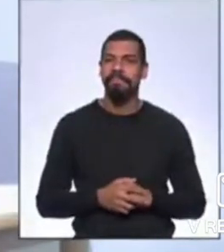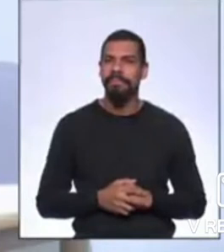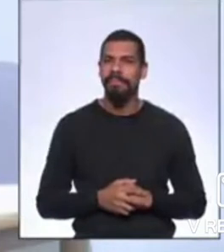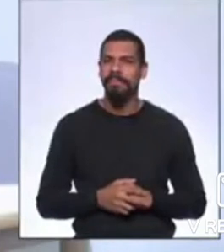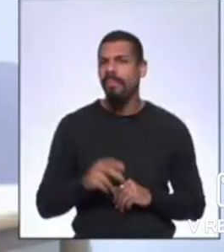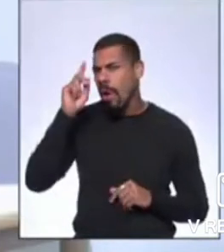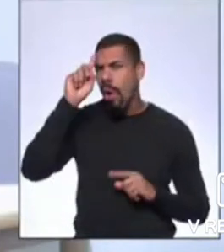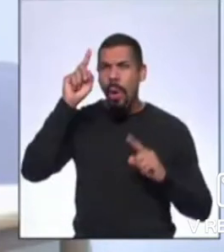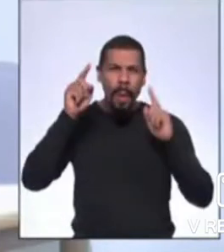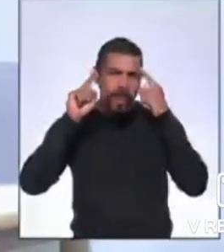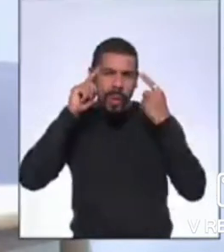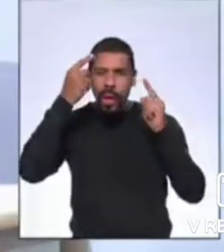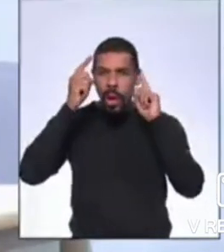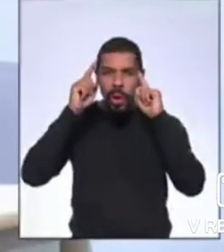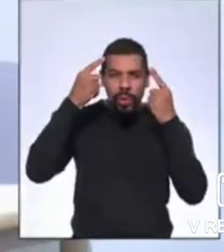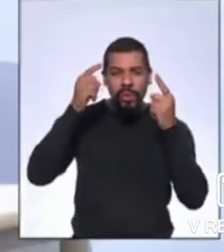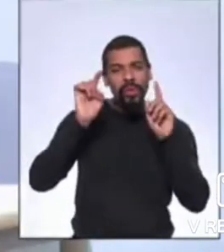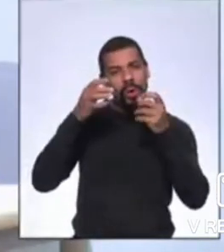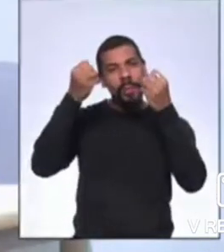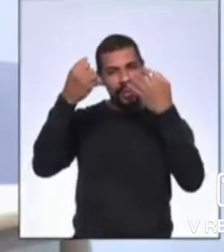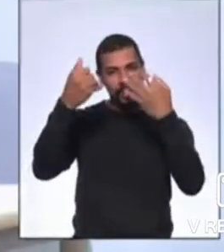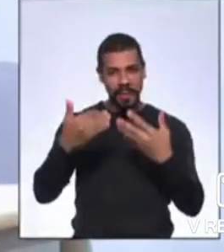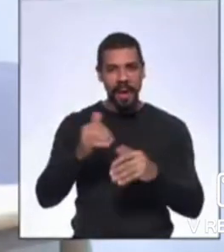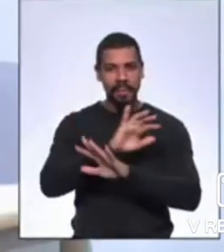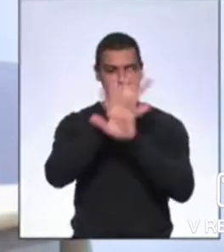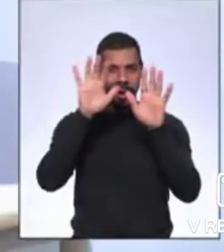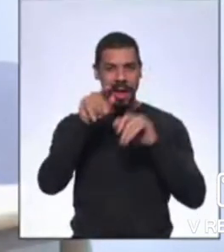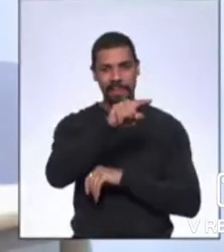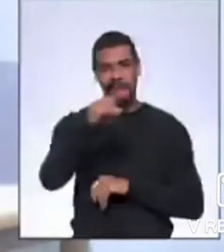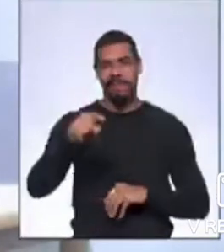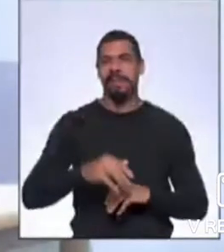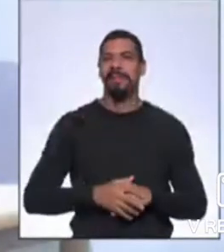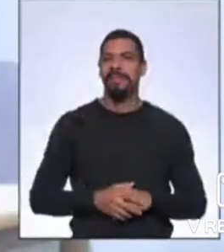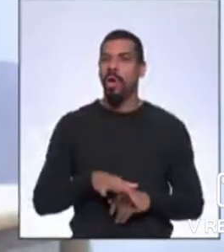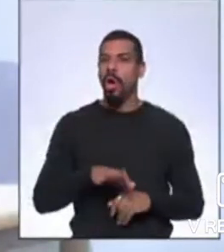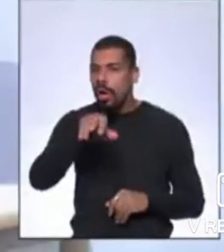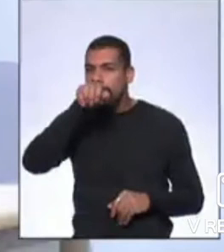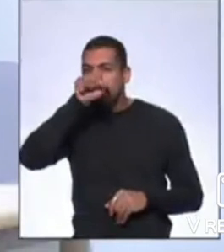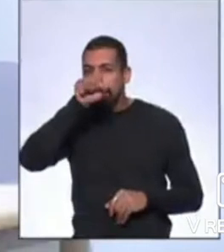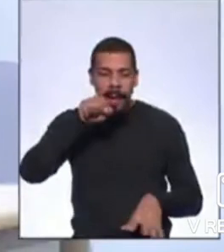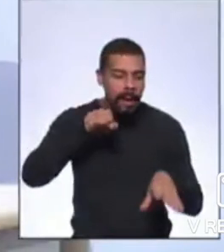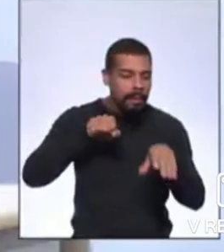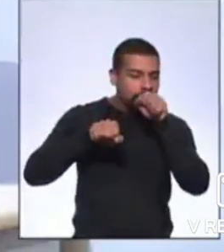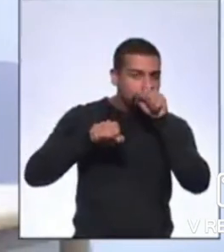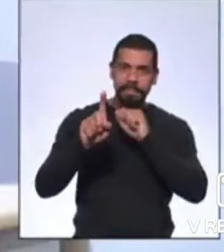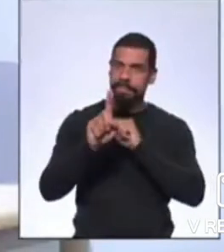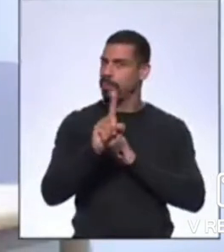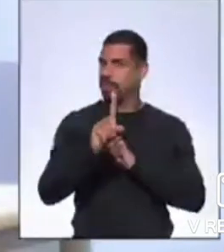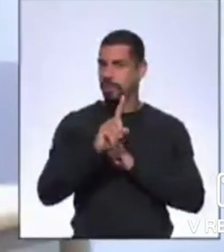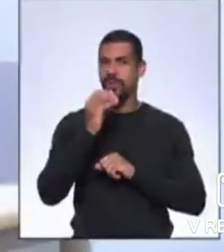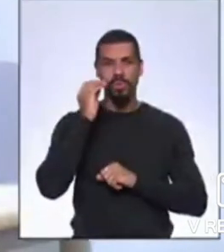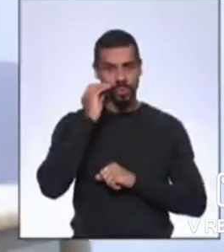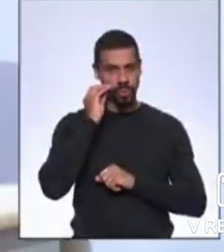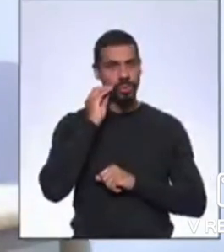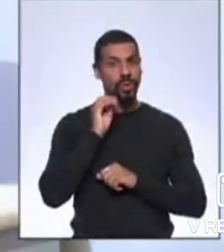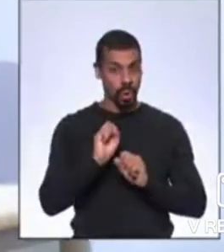ficou algumas dúvidas na aula passada, só para a gente poder não deixar bem claro que o cheiro não é uma das propriedades que a gente vai